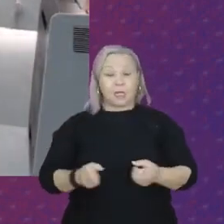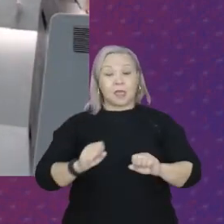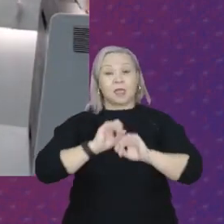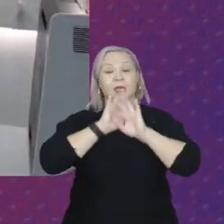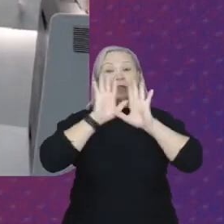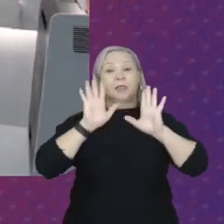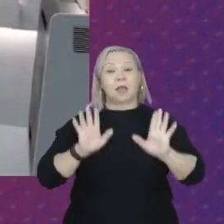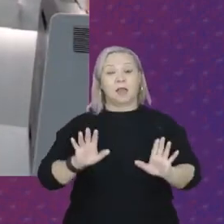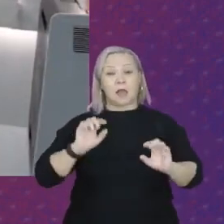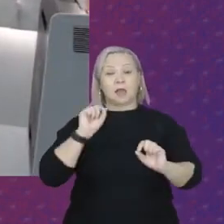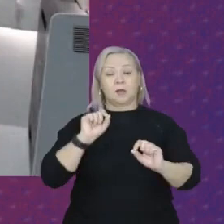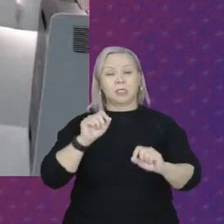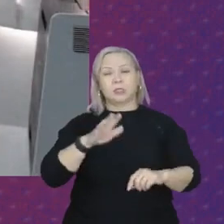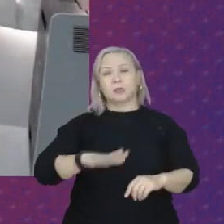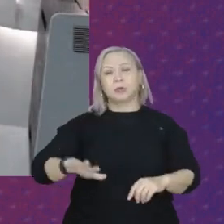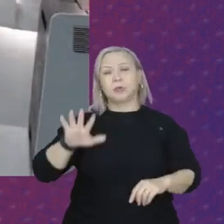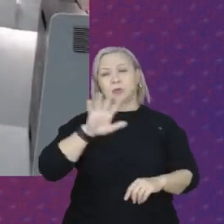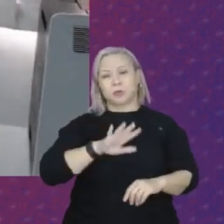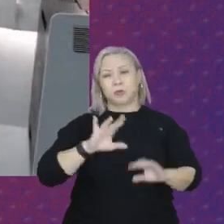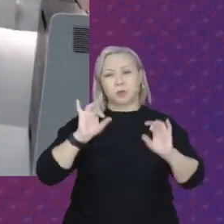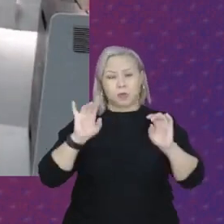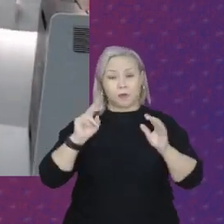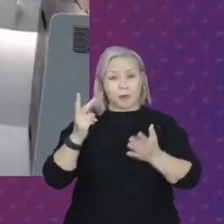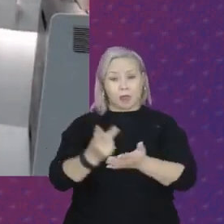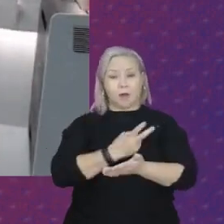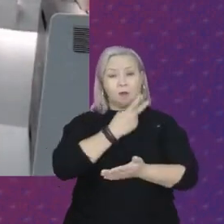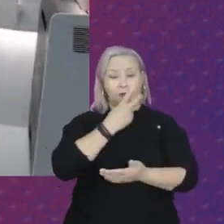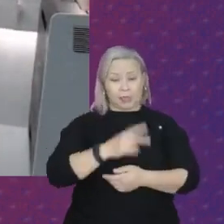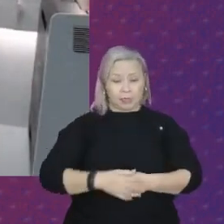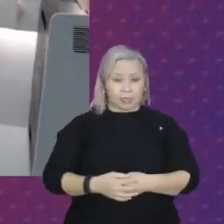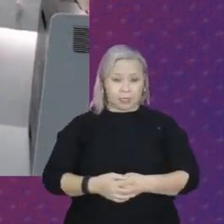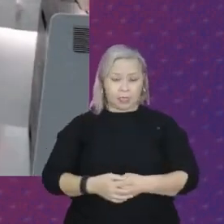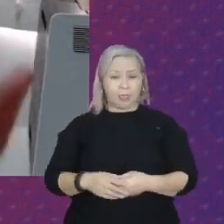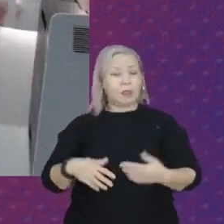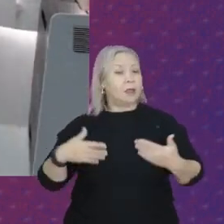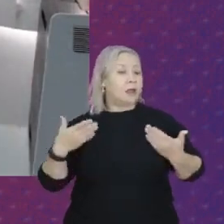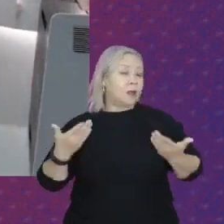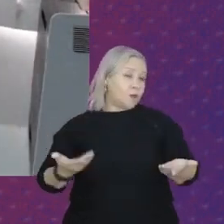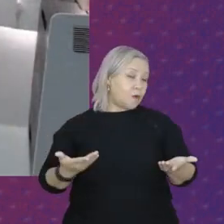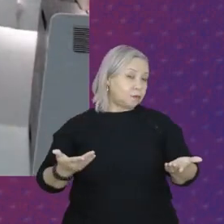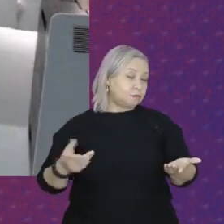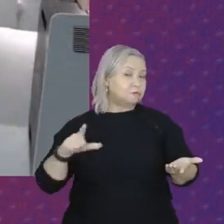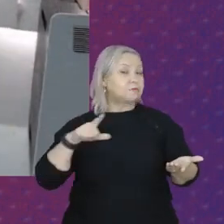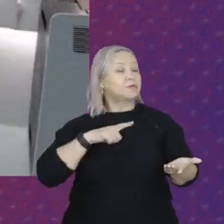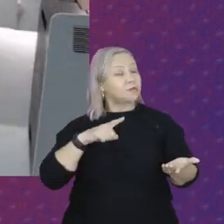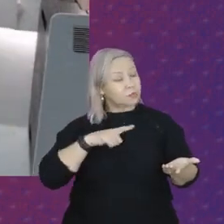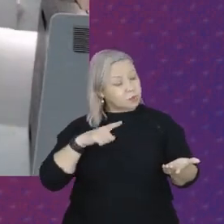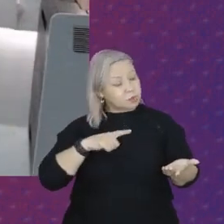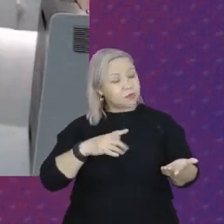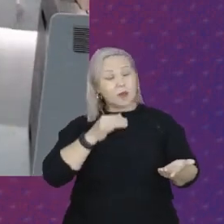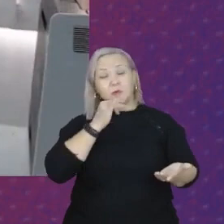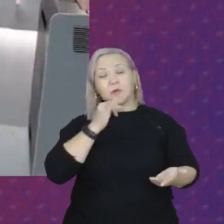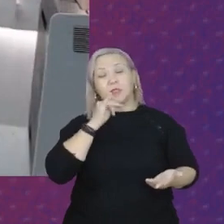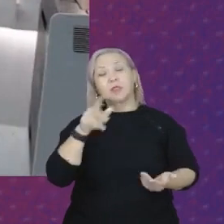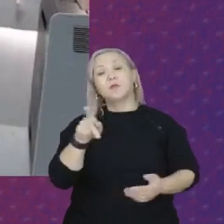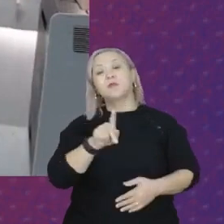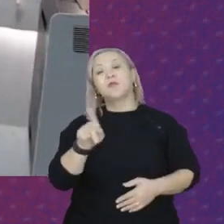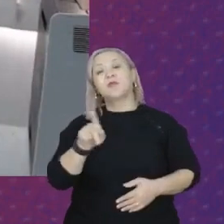que isso tudo só vai acontecer quando nós tivermos, por exemplo,